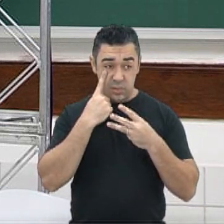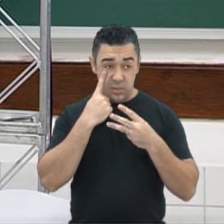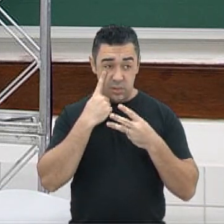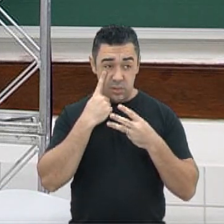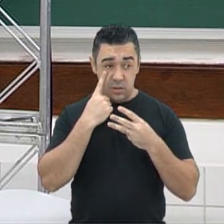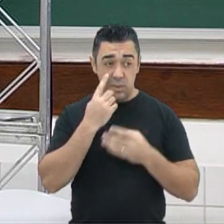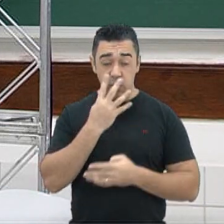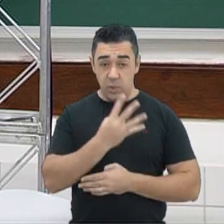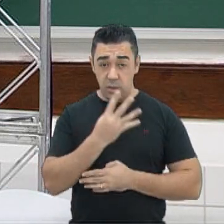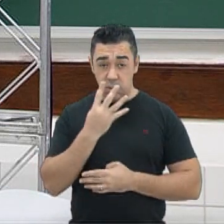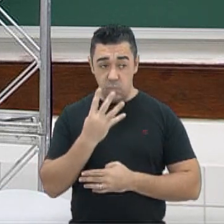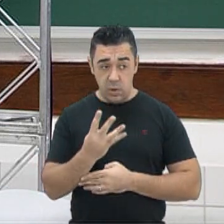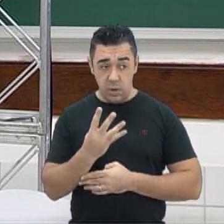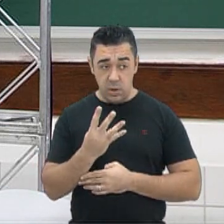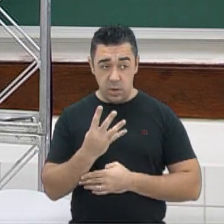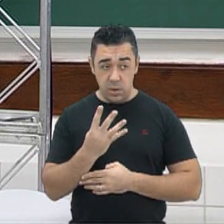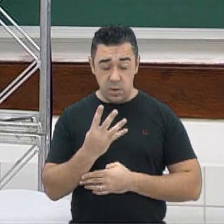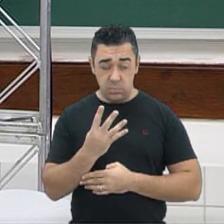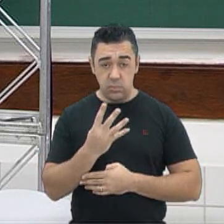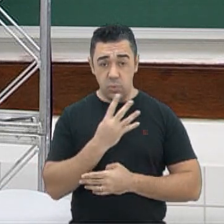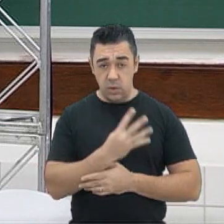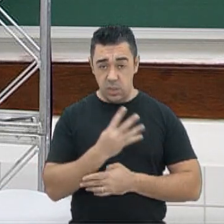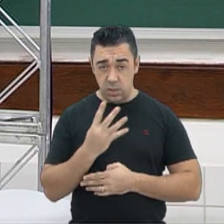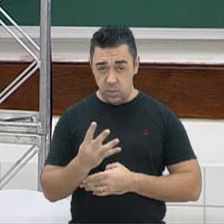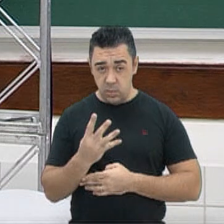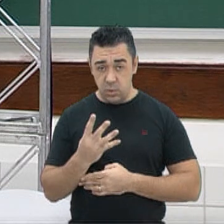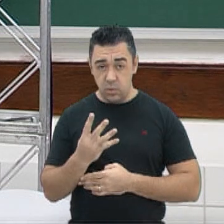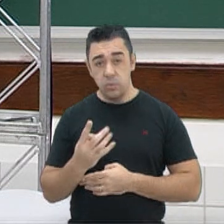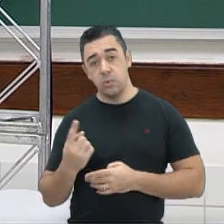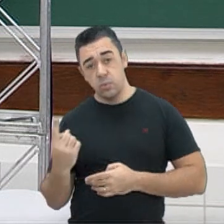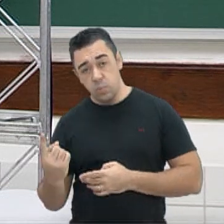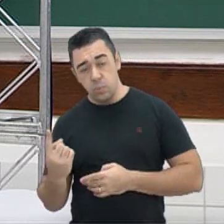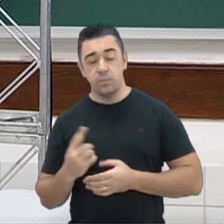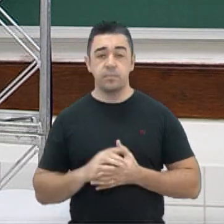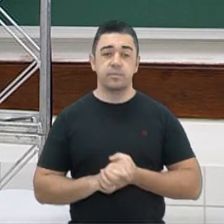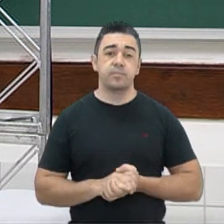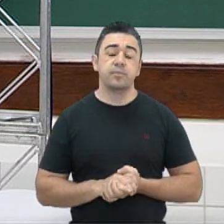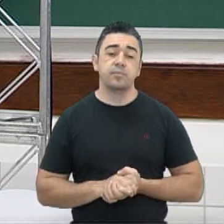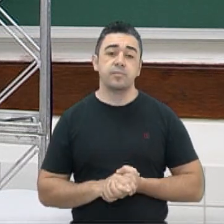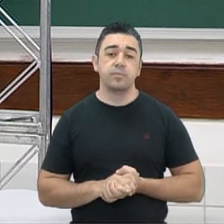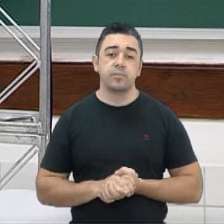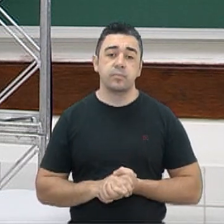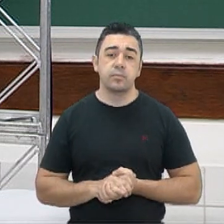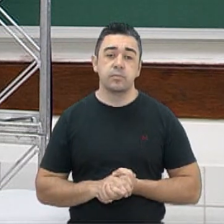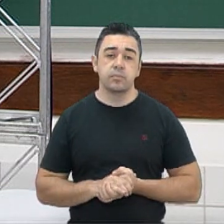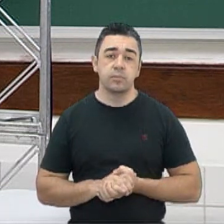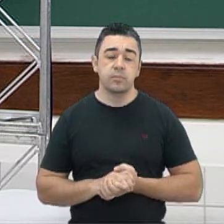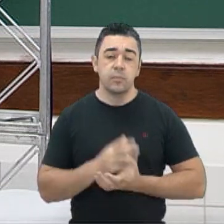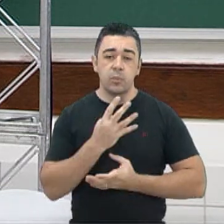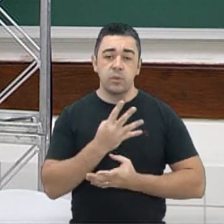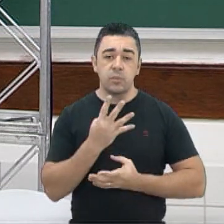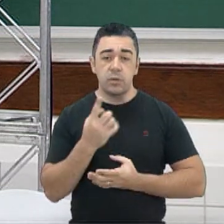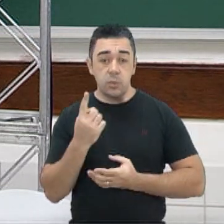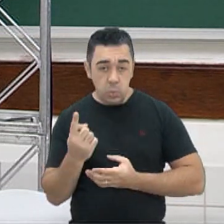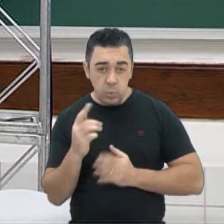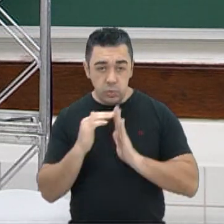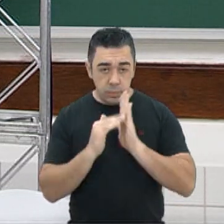colocar 44, porque sempre 1 a mais do que sobrou aqui, e 1 no final. Então, eu subtraio